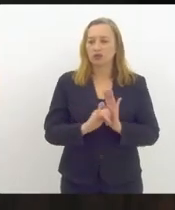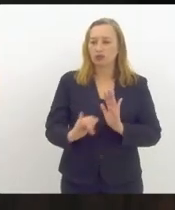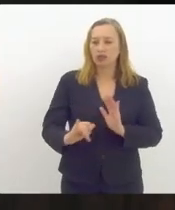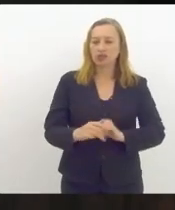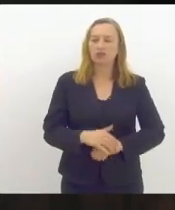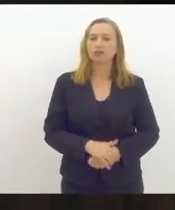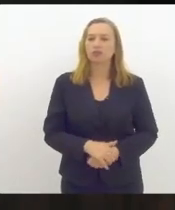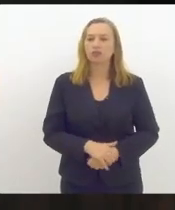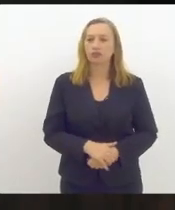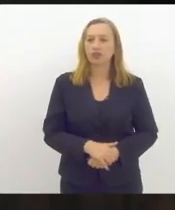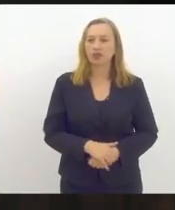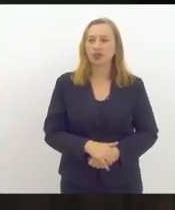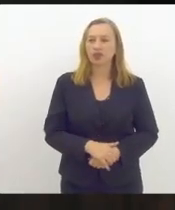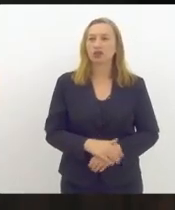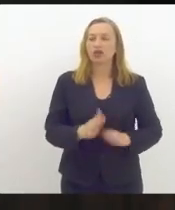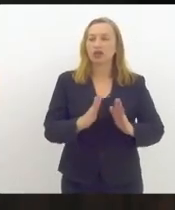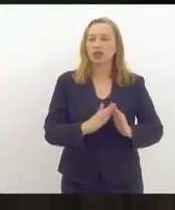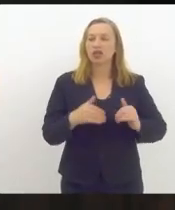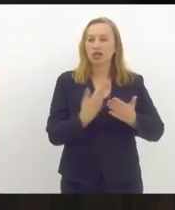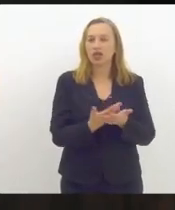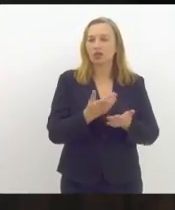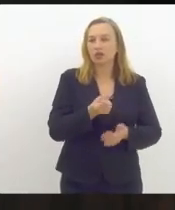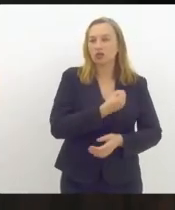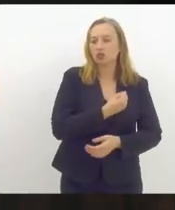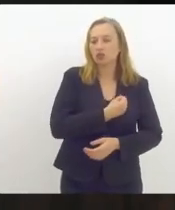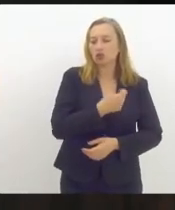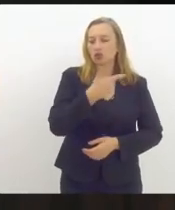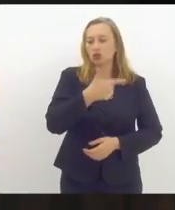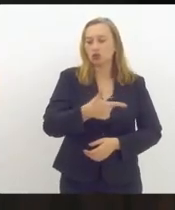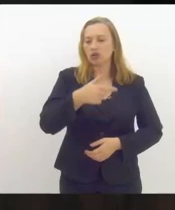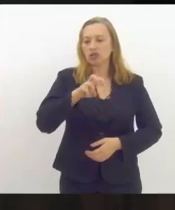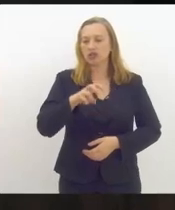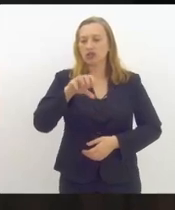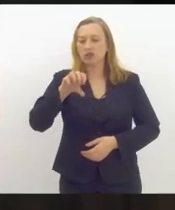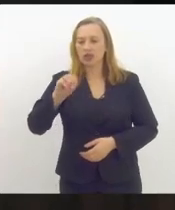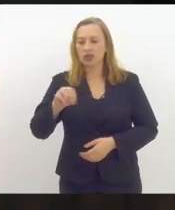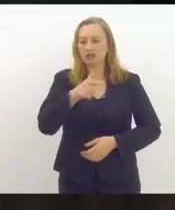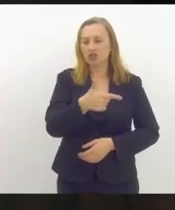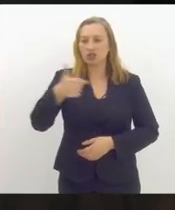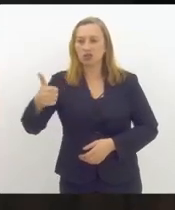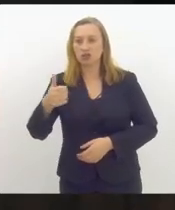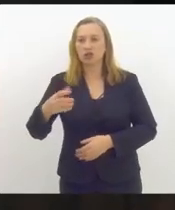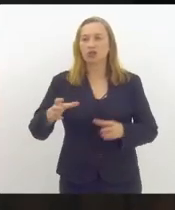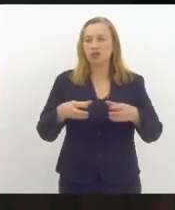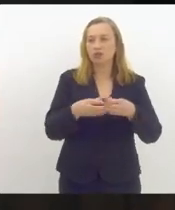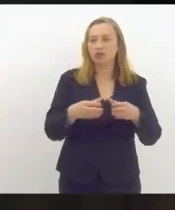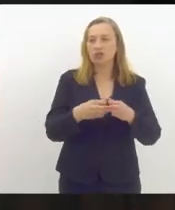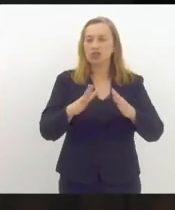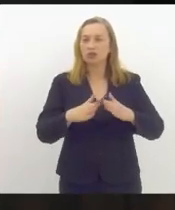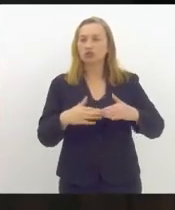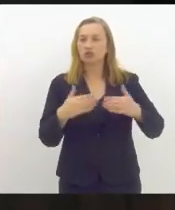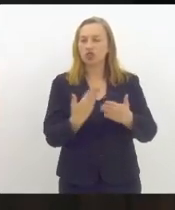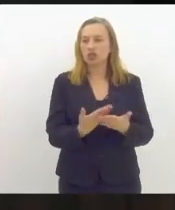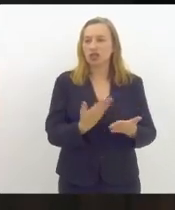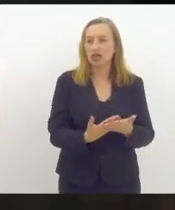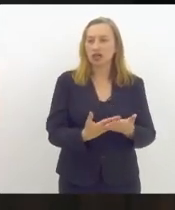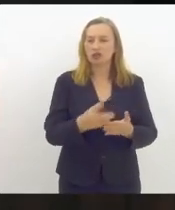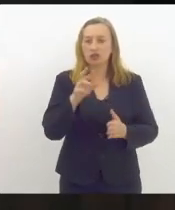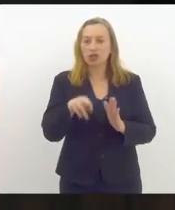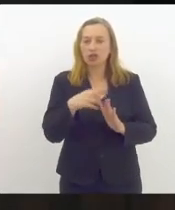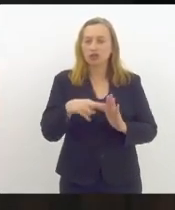publicação e que alimenta o número 250 de 22 de autoria da comissão parlamentar de inquérito